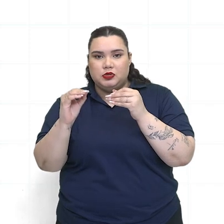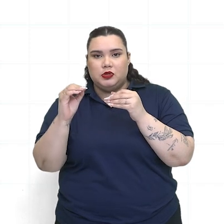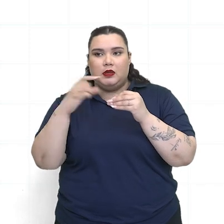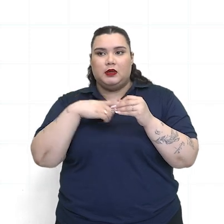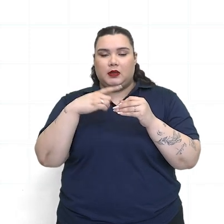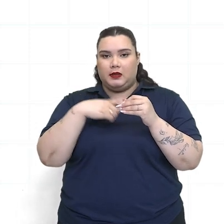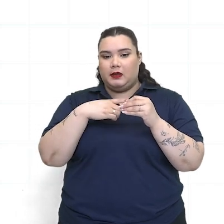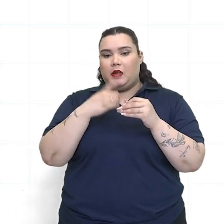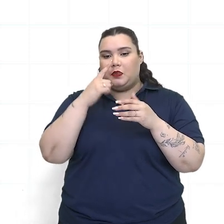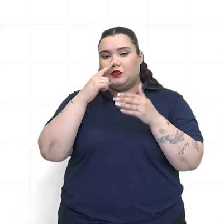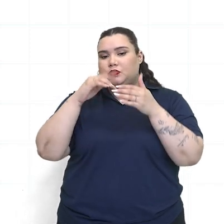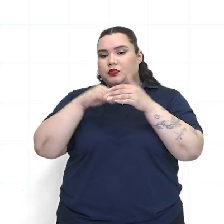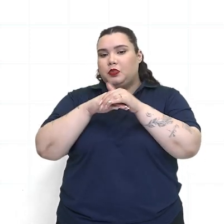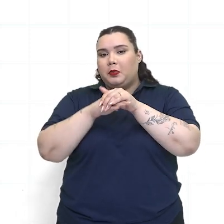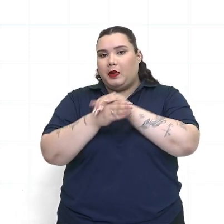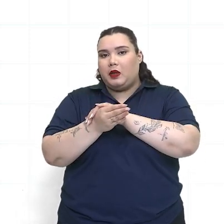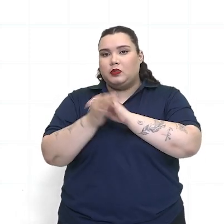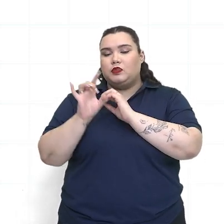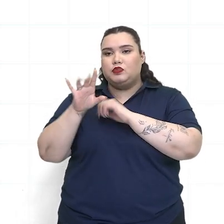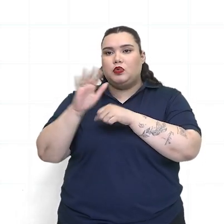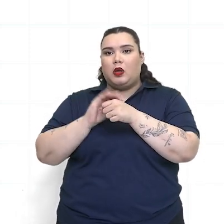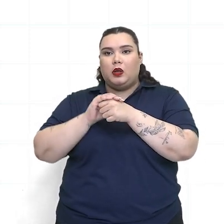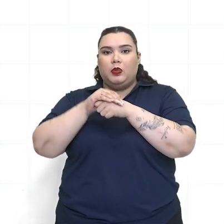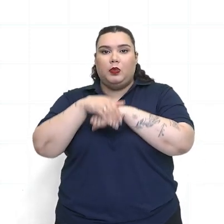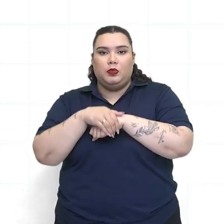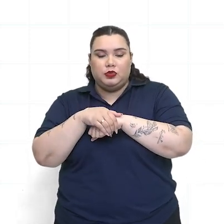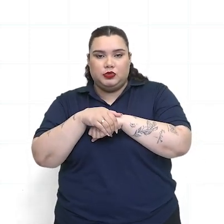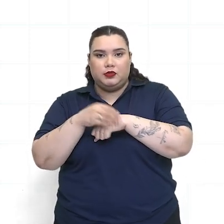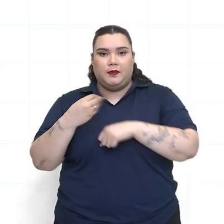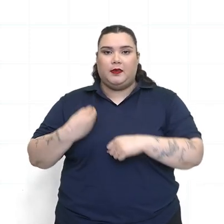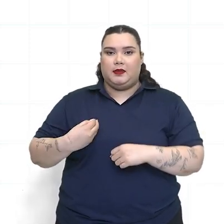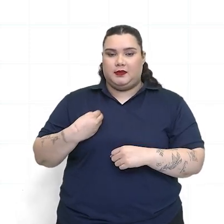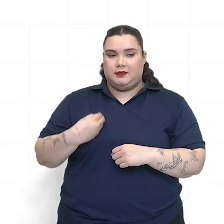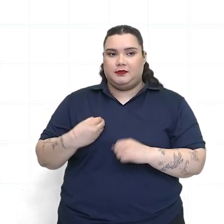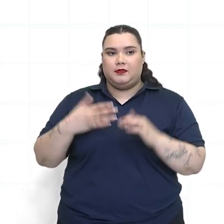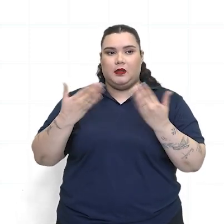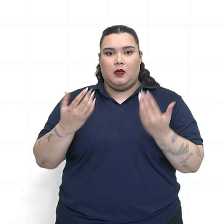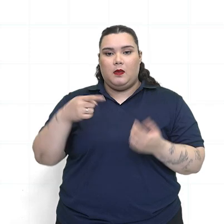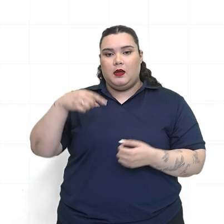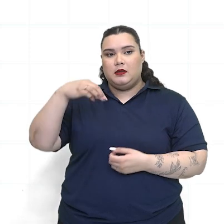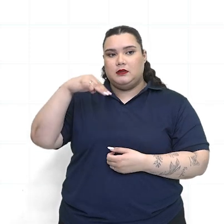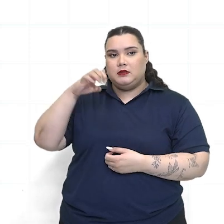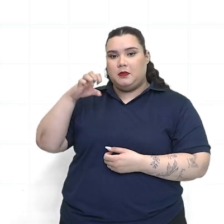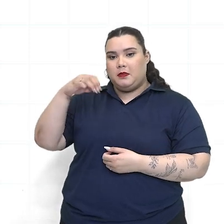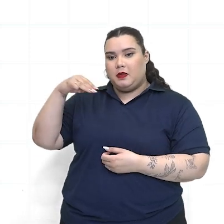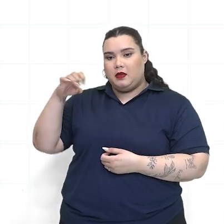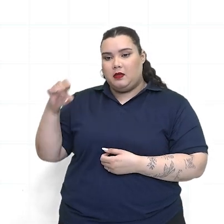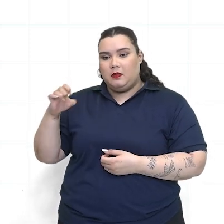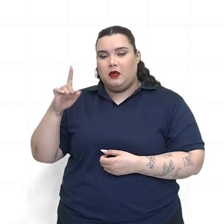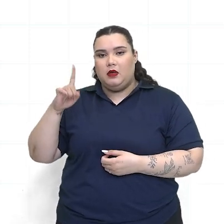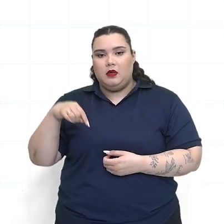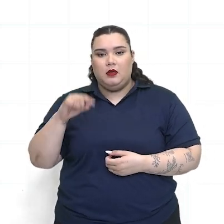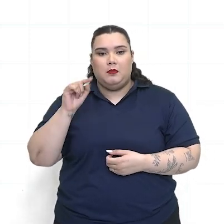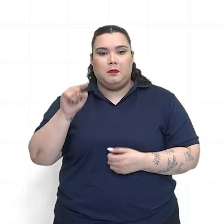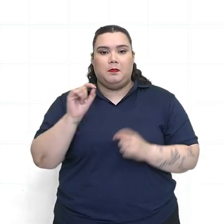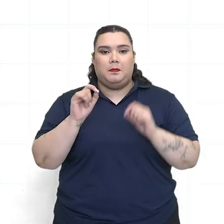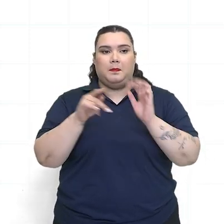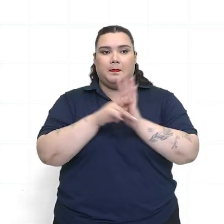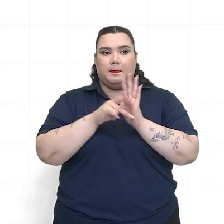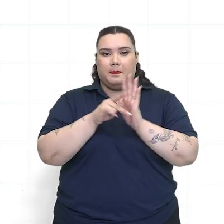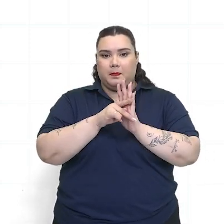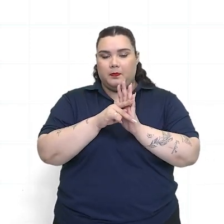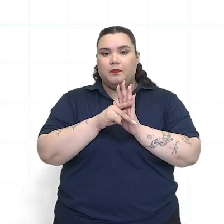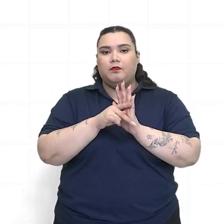tem hábitos noturnos. Então, o meme aí, gente, é essa parte aí,